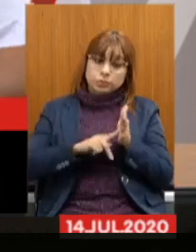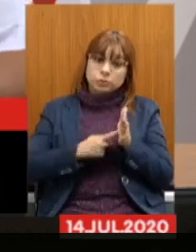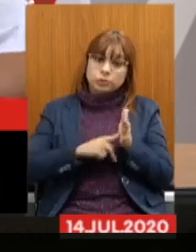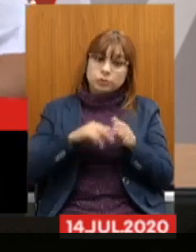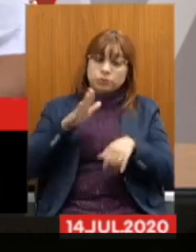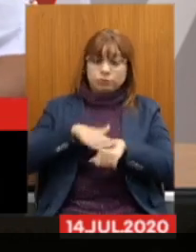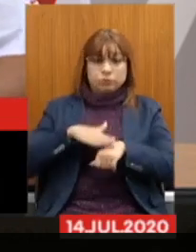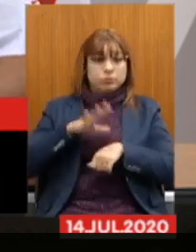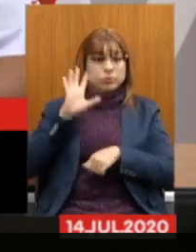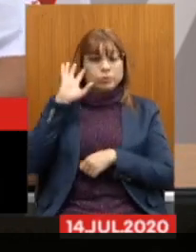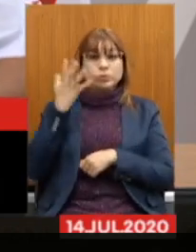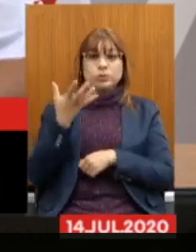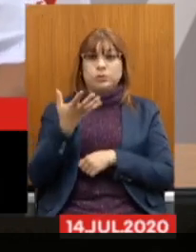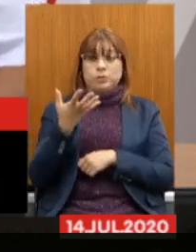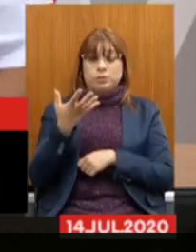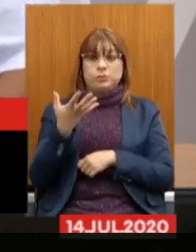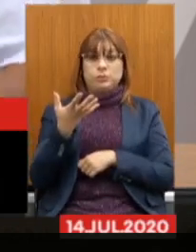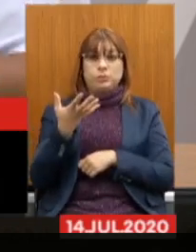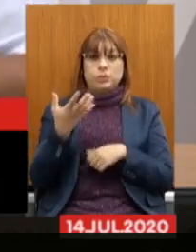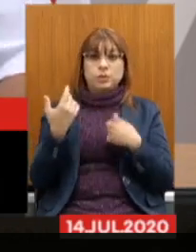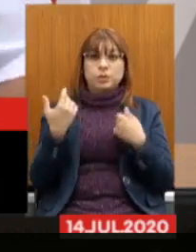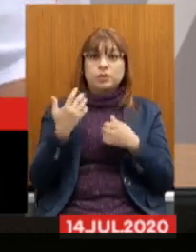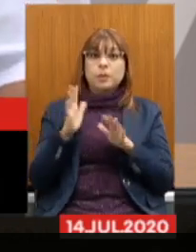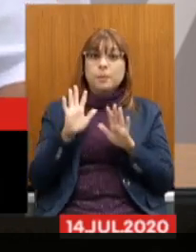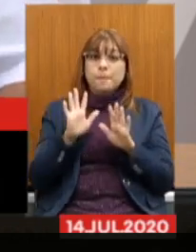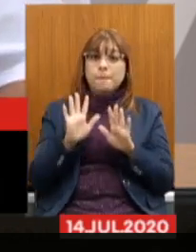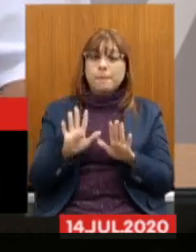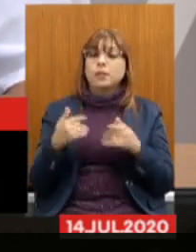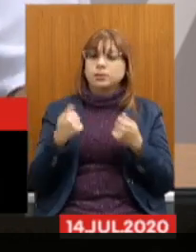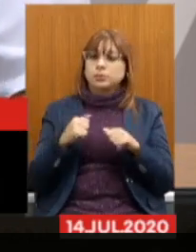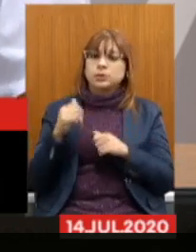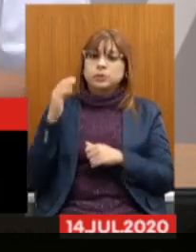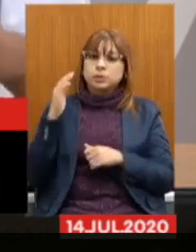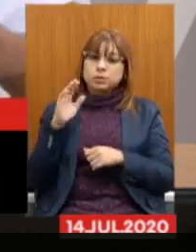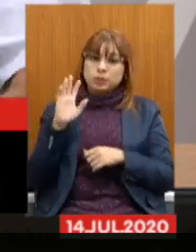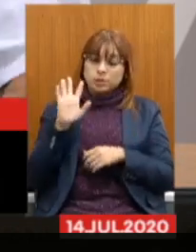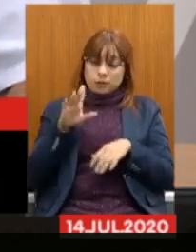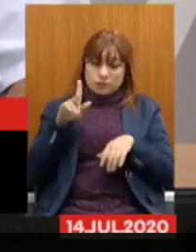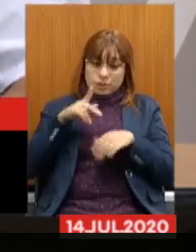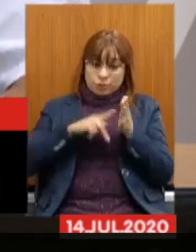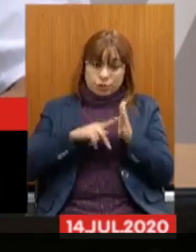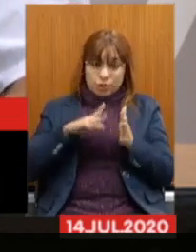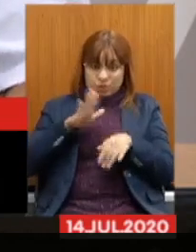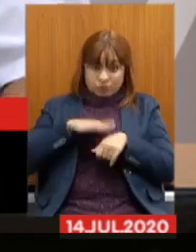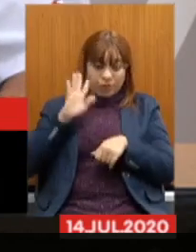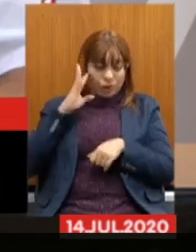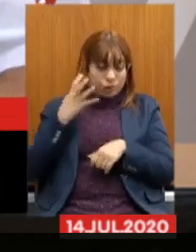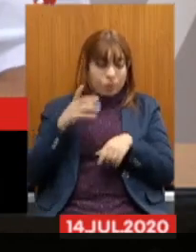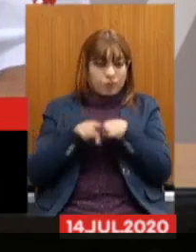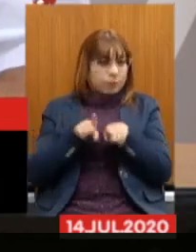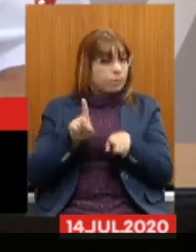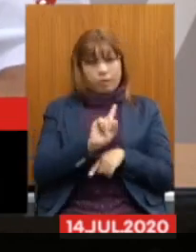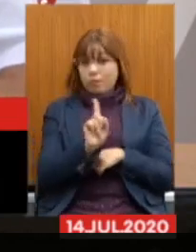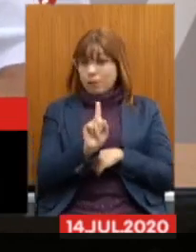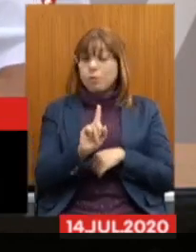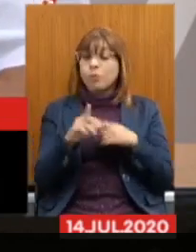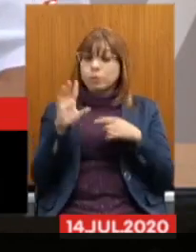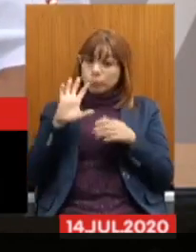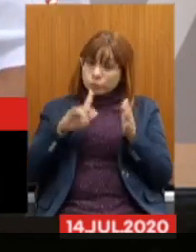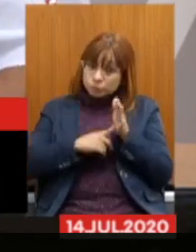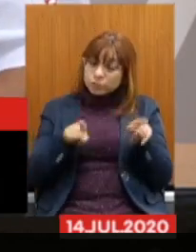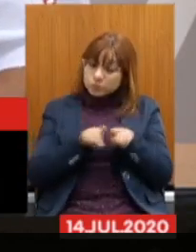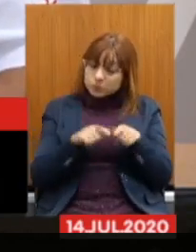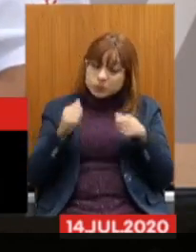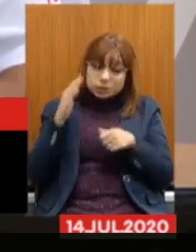só. Ele tem que ouvir essa categoria, ele tem que dialogar com essa categoria e trazer de tudo,